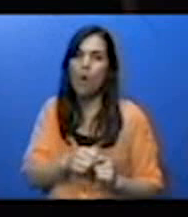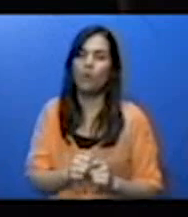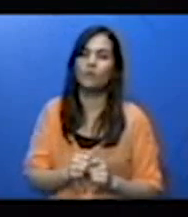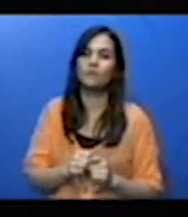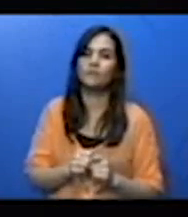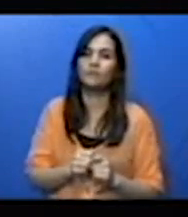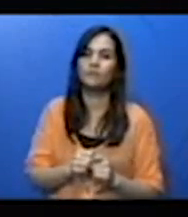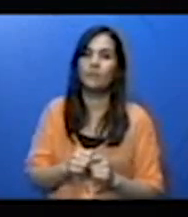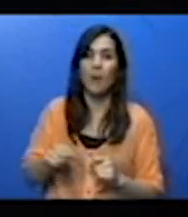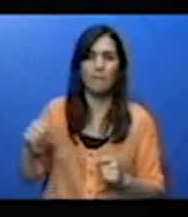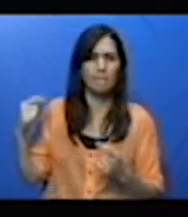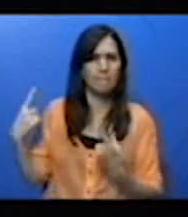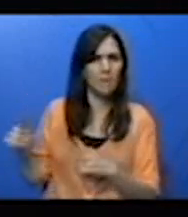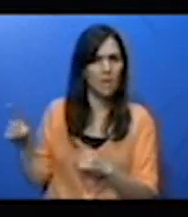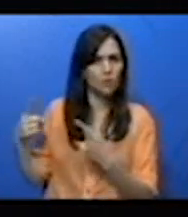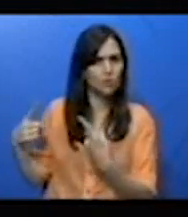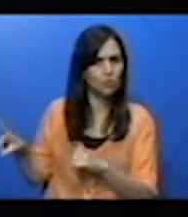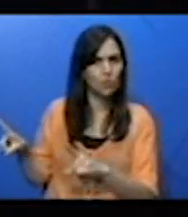Presunçosa.